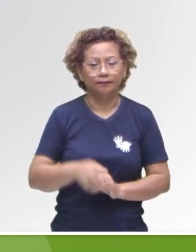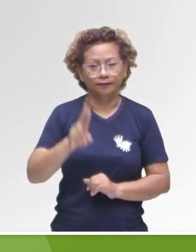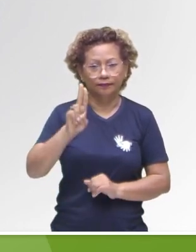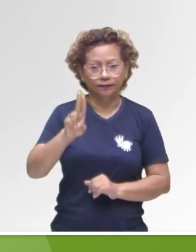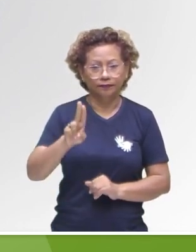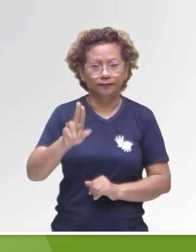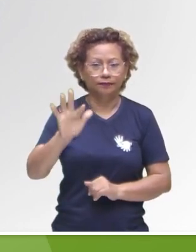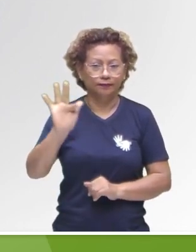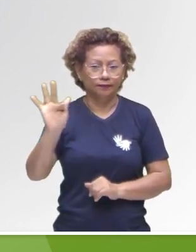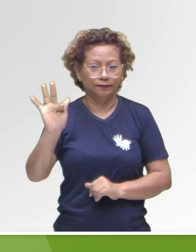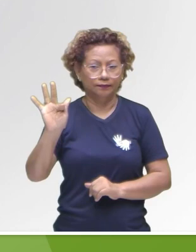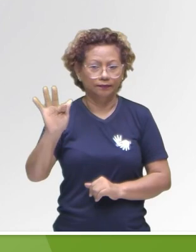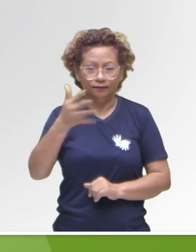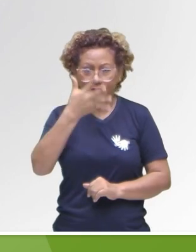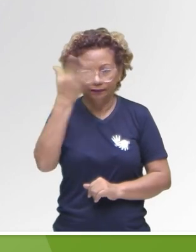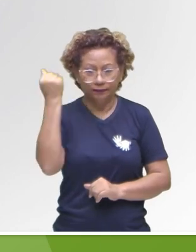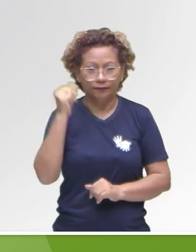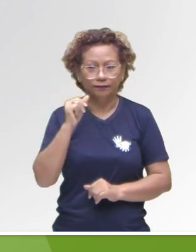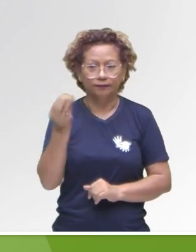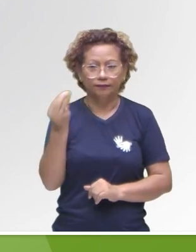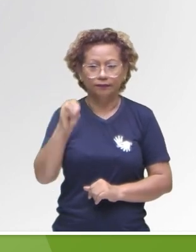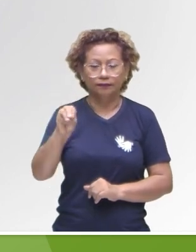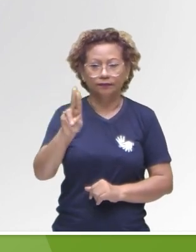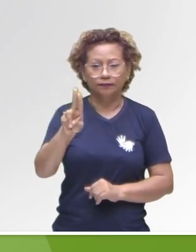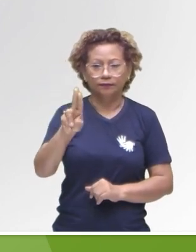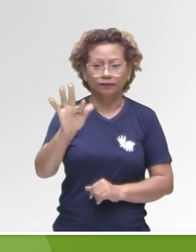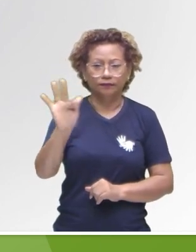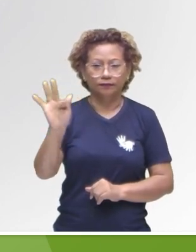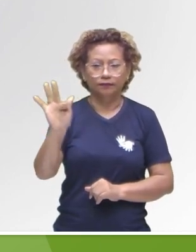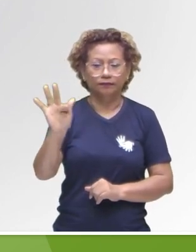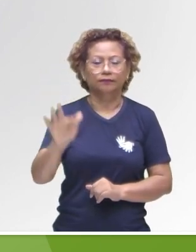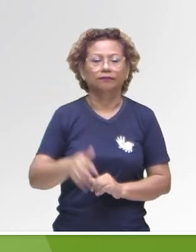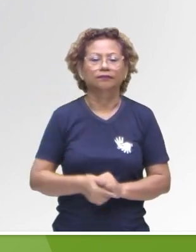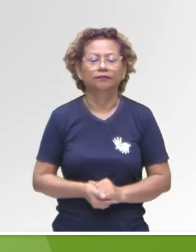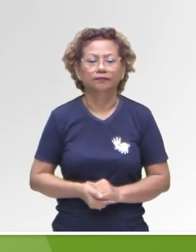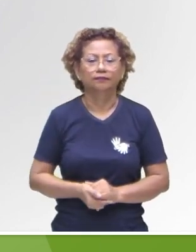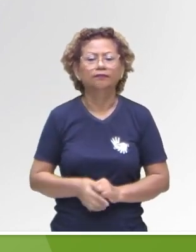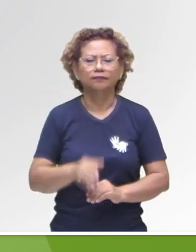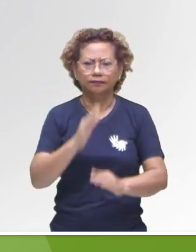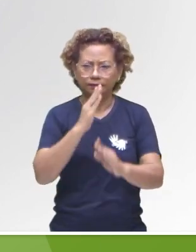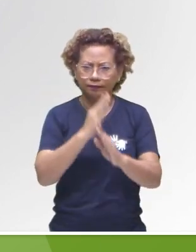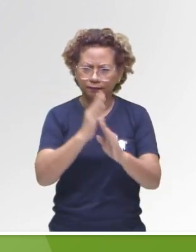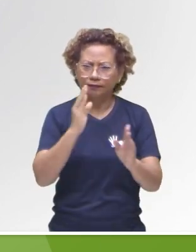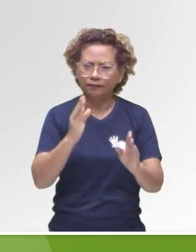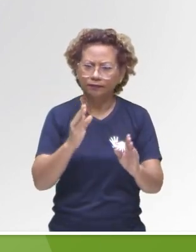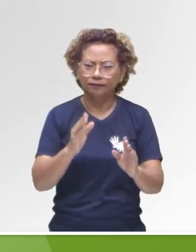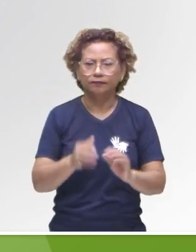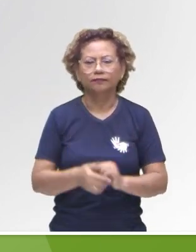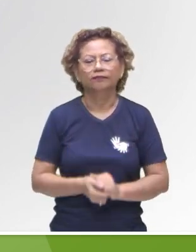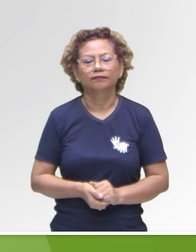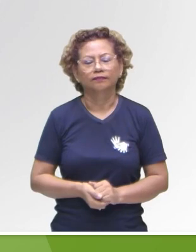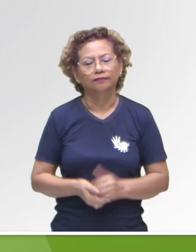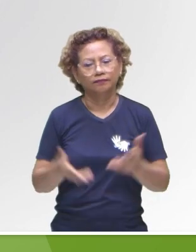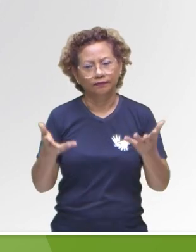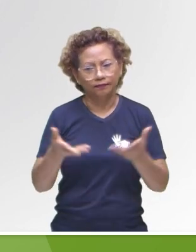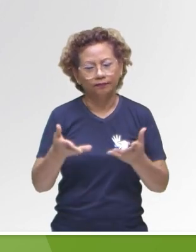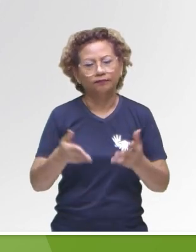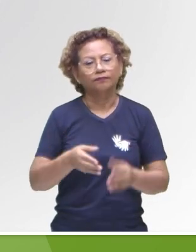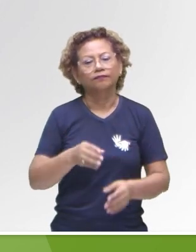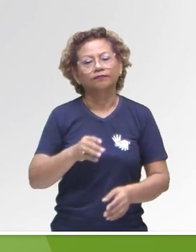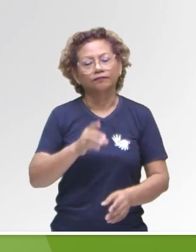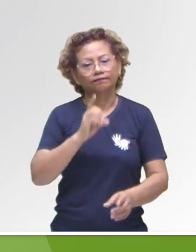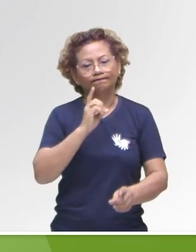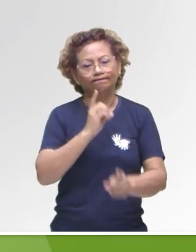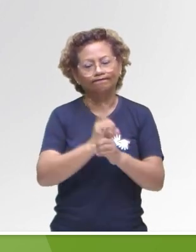microfarad. Aqui é a capacitância equivalente. Achou a capacitância equivalente? Agora eu posso achar a carga